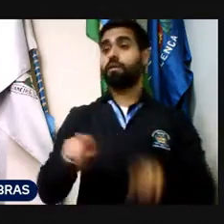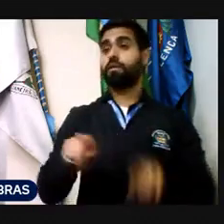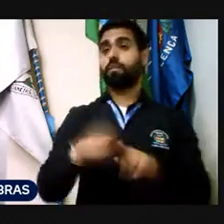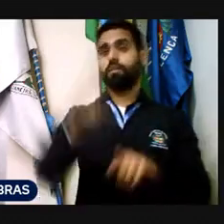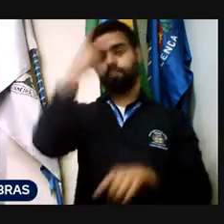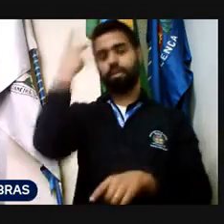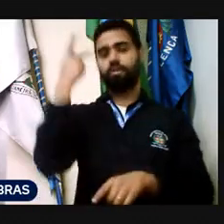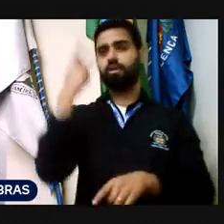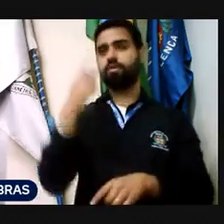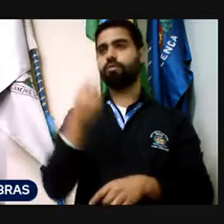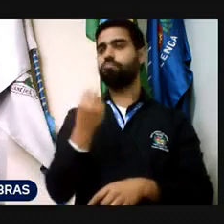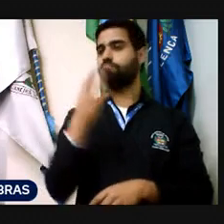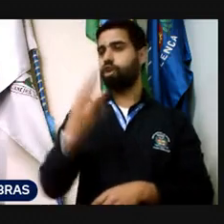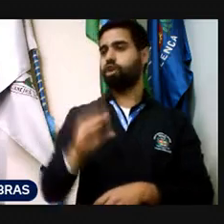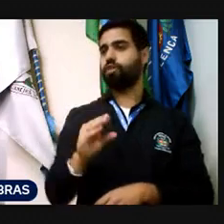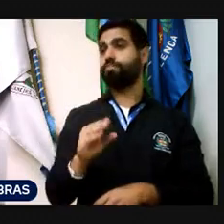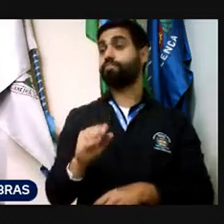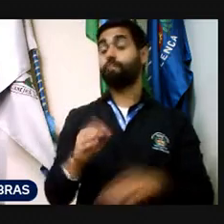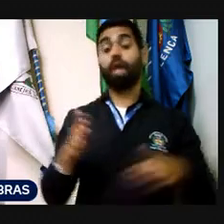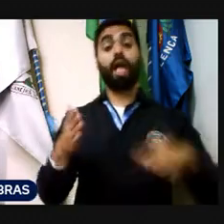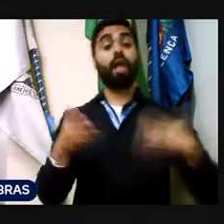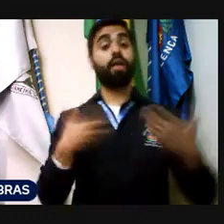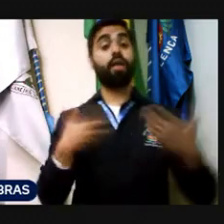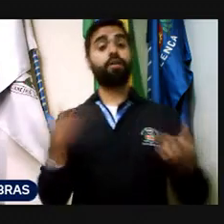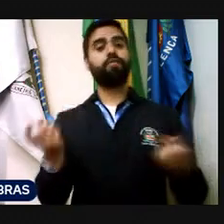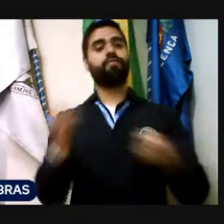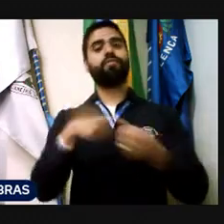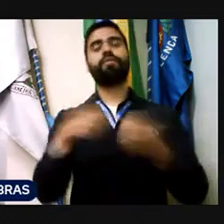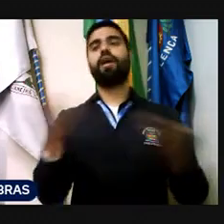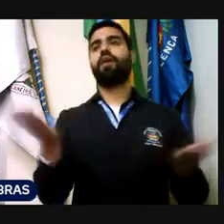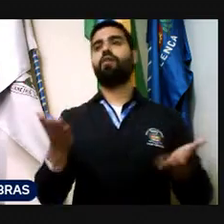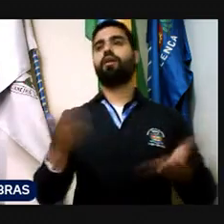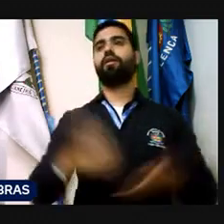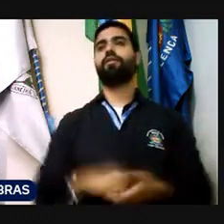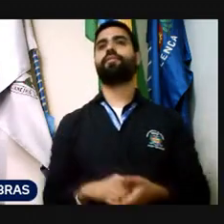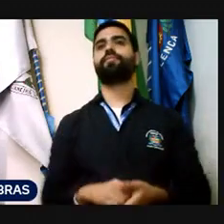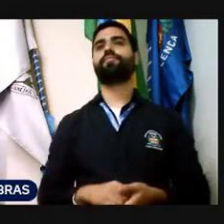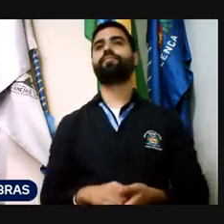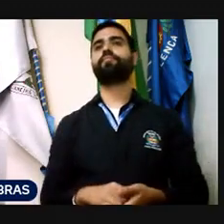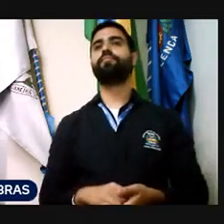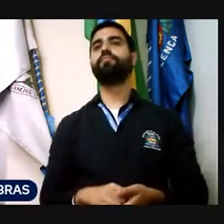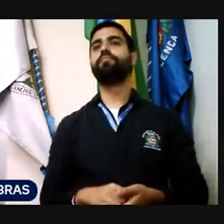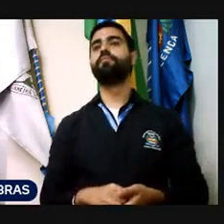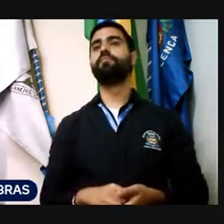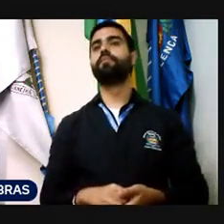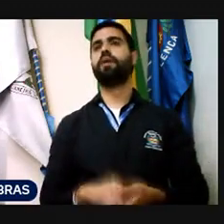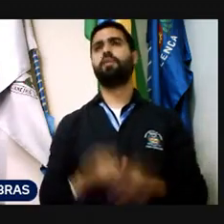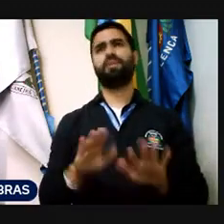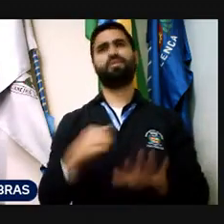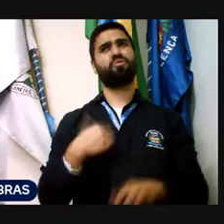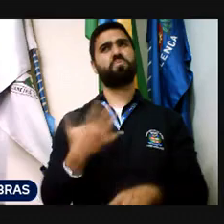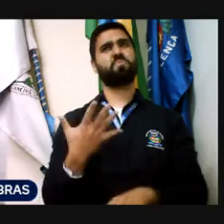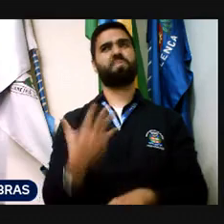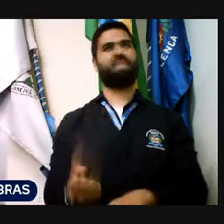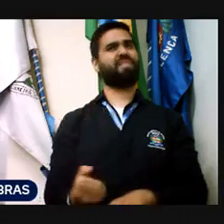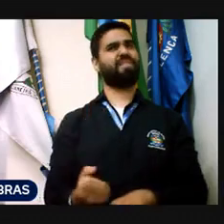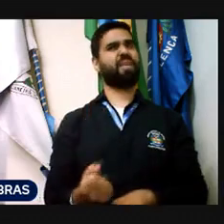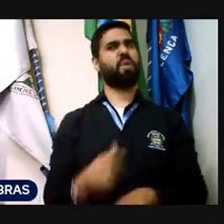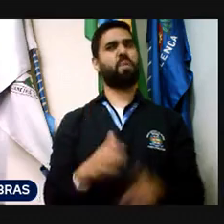alegria voltar após esse recesso, né, que nós tivemos, embora não concordando muito com o tempo que